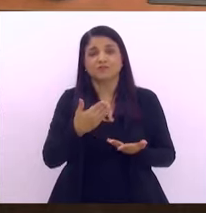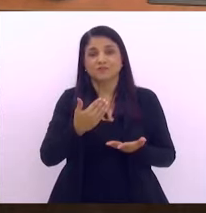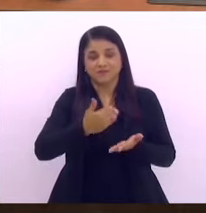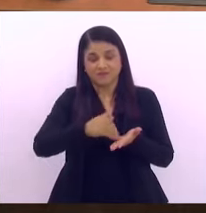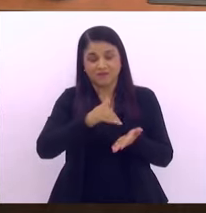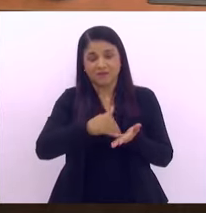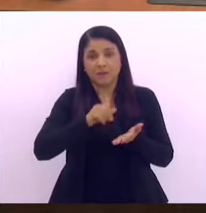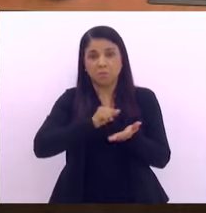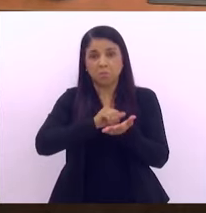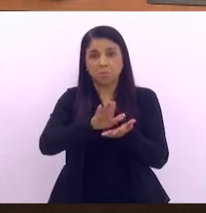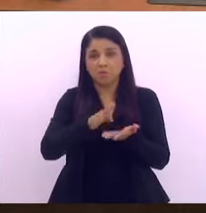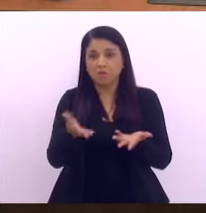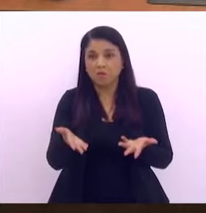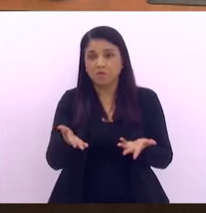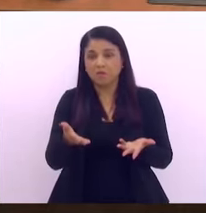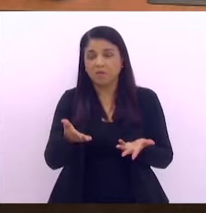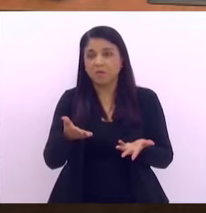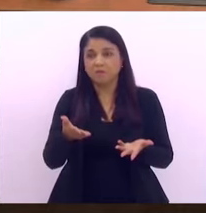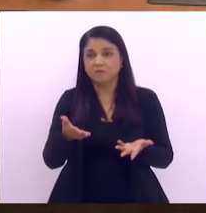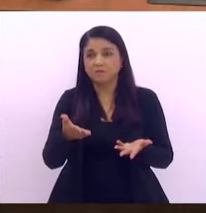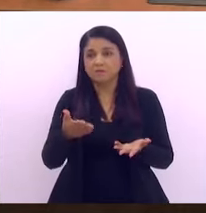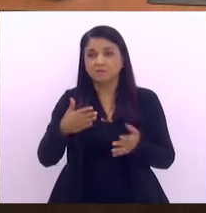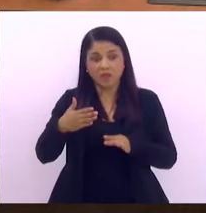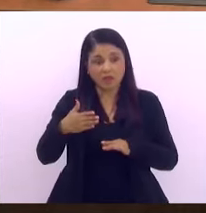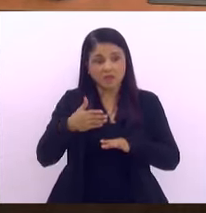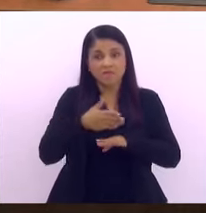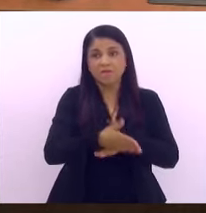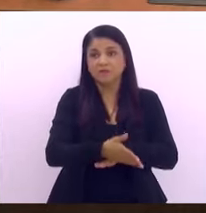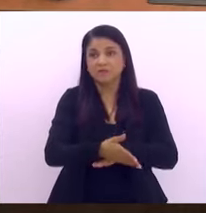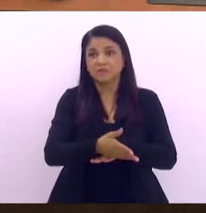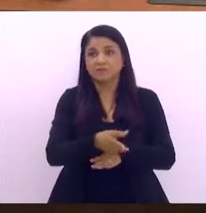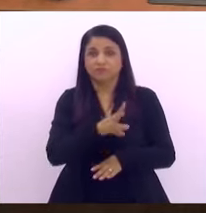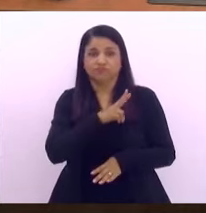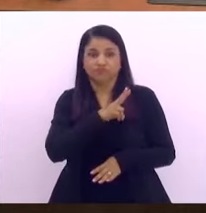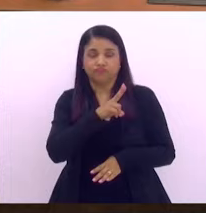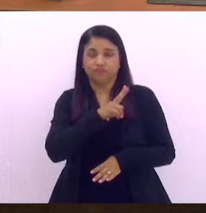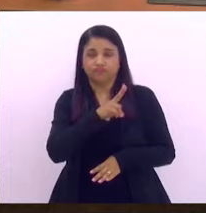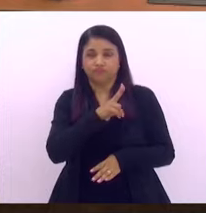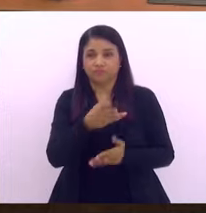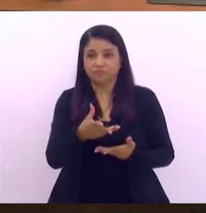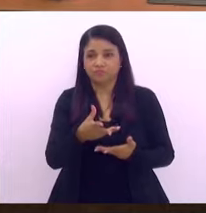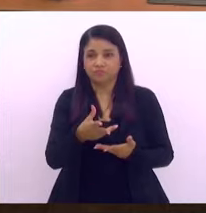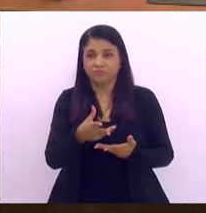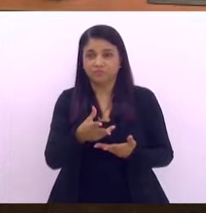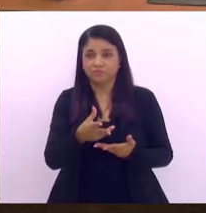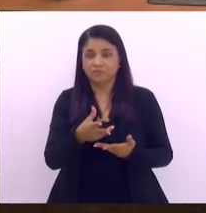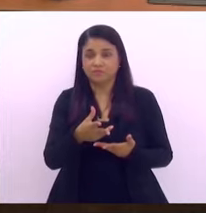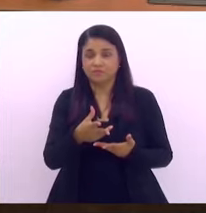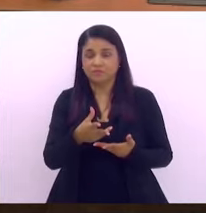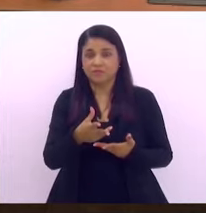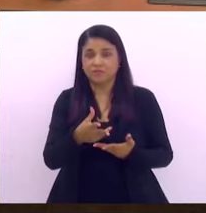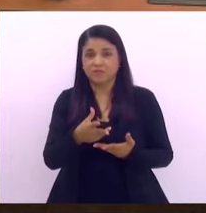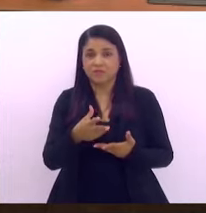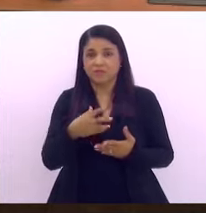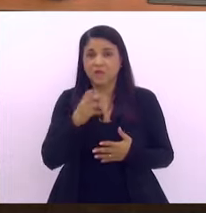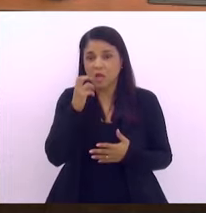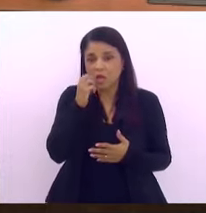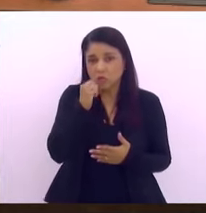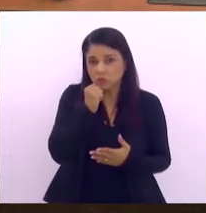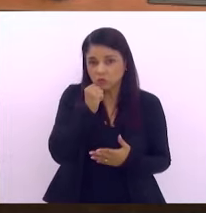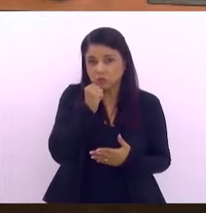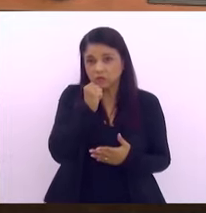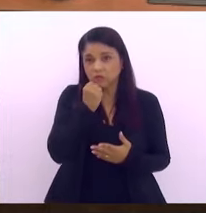senhor presidente, que isso é uma invasão de privacidade. É uma invasão de privacidade. Estão querendo constranger a